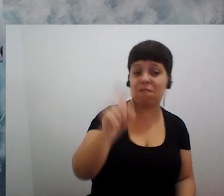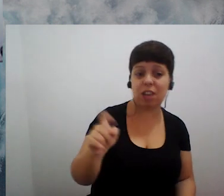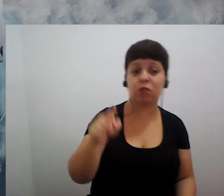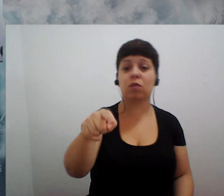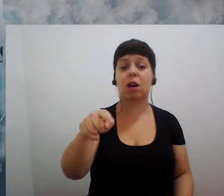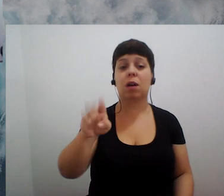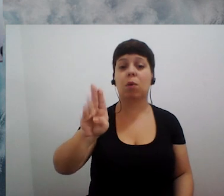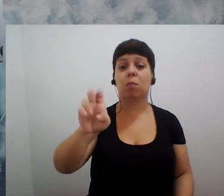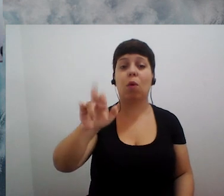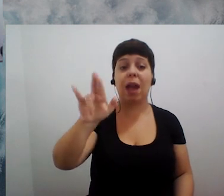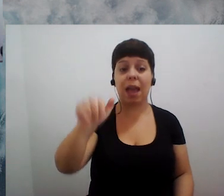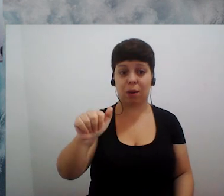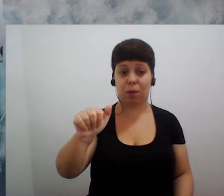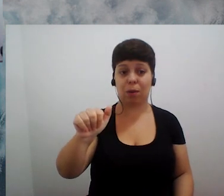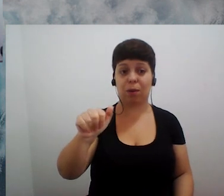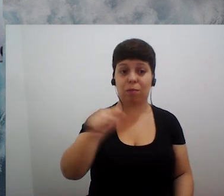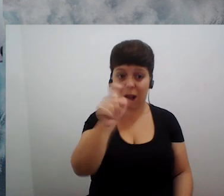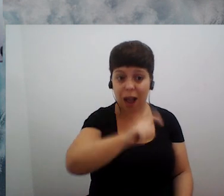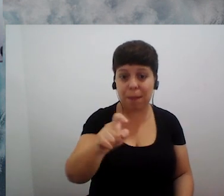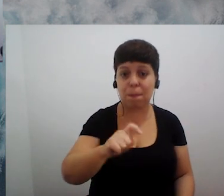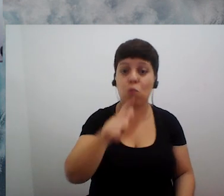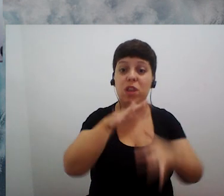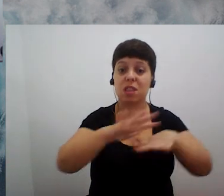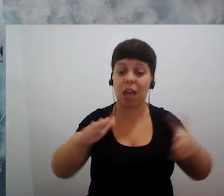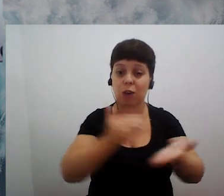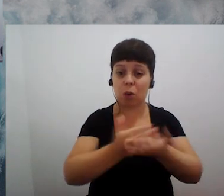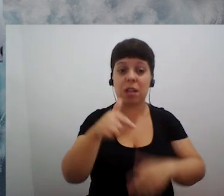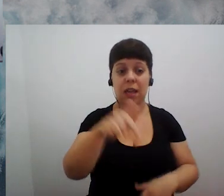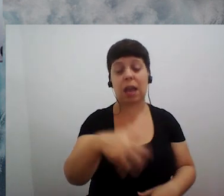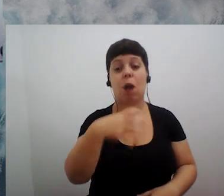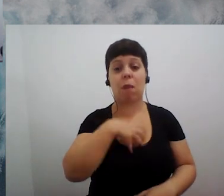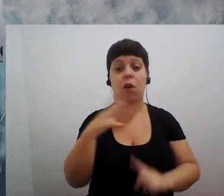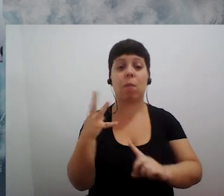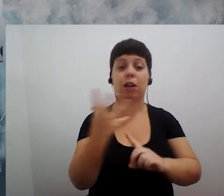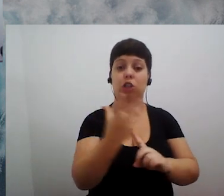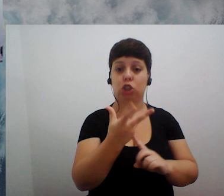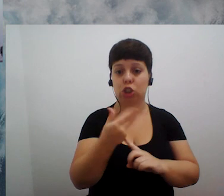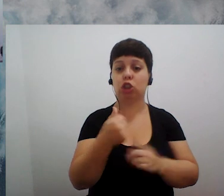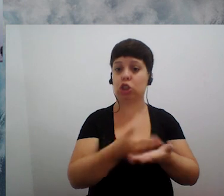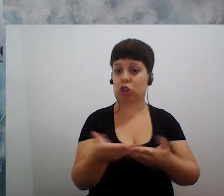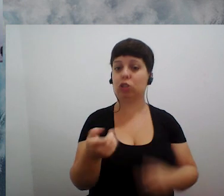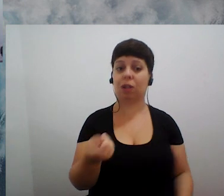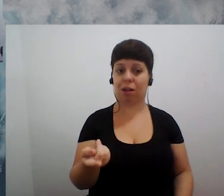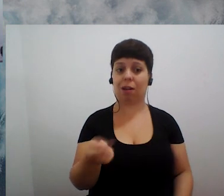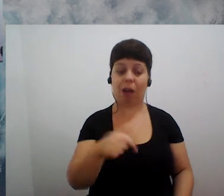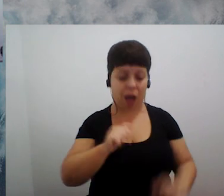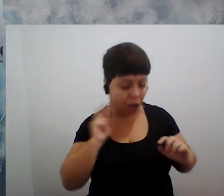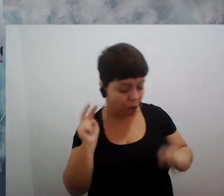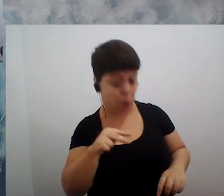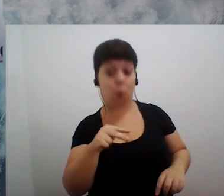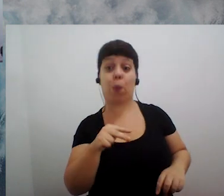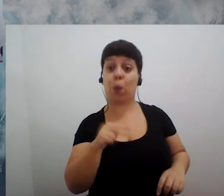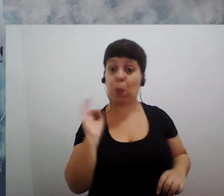vamos grafitar os bueiros lá também, o oceano começa aqui. É uma forma de intervenção artística. A galera